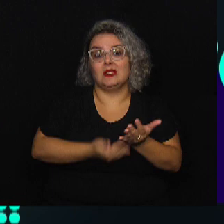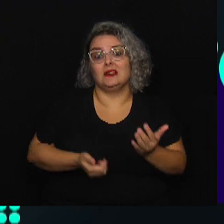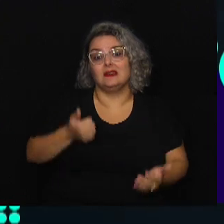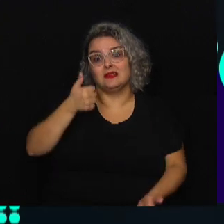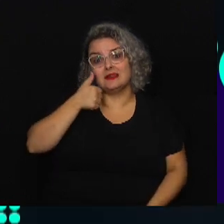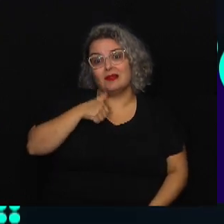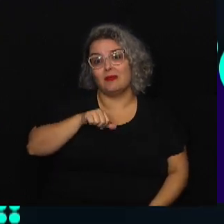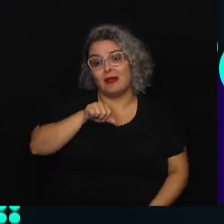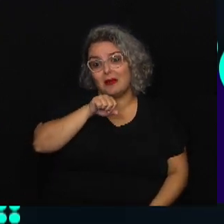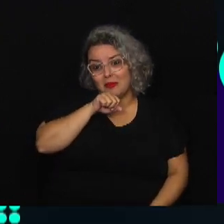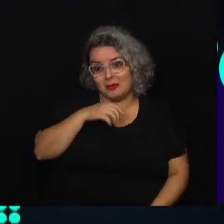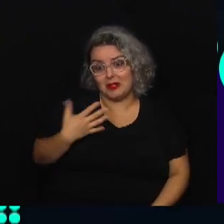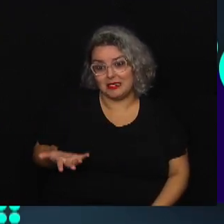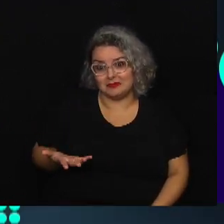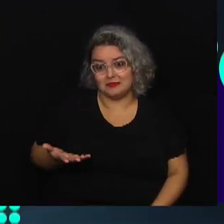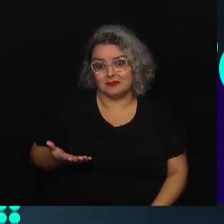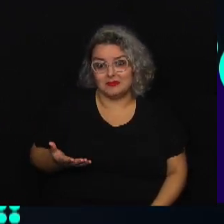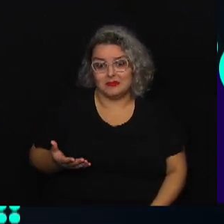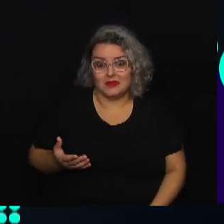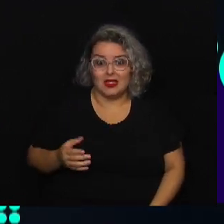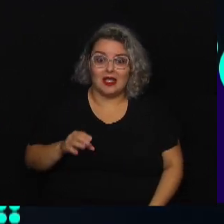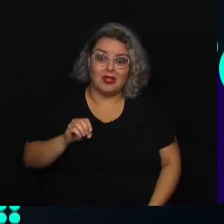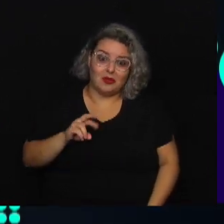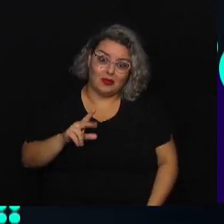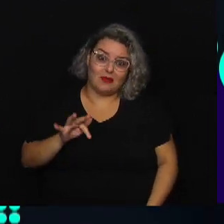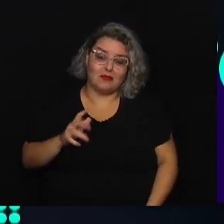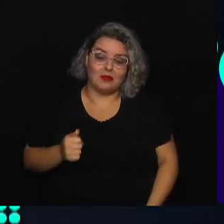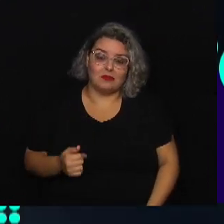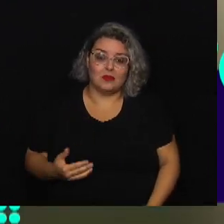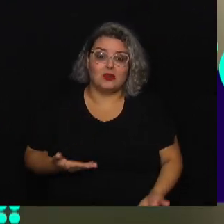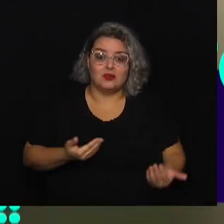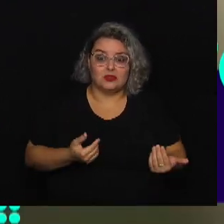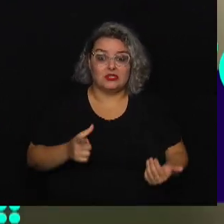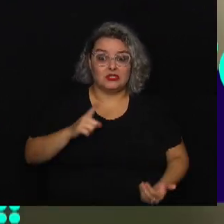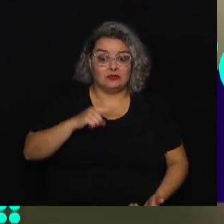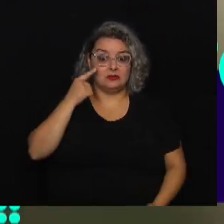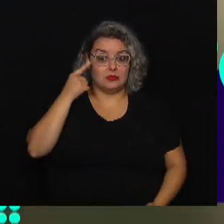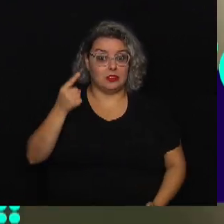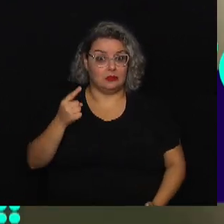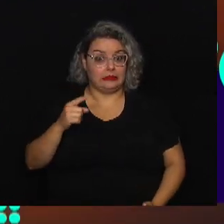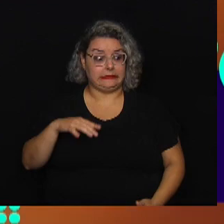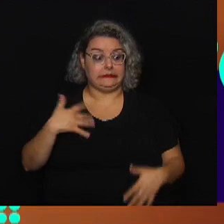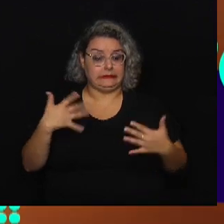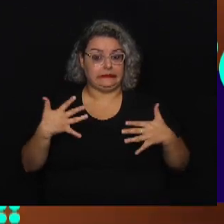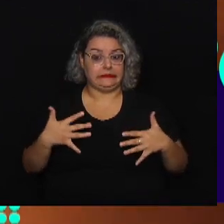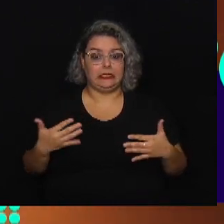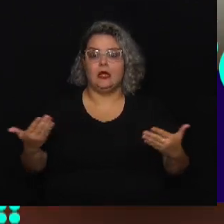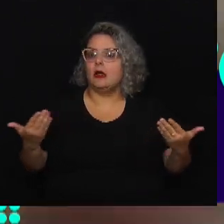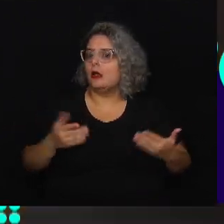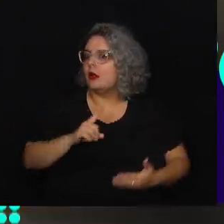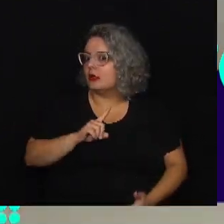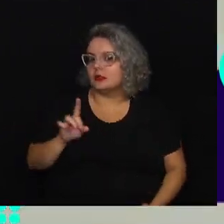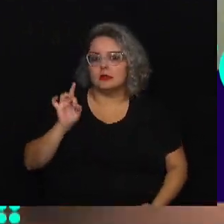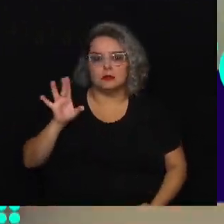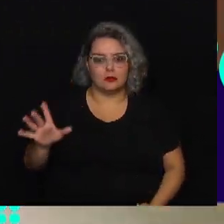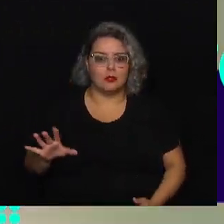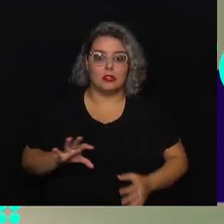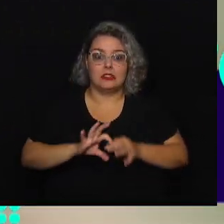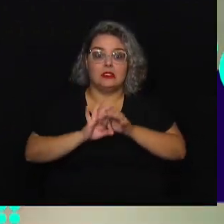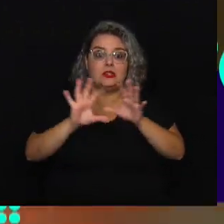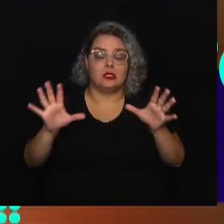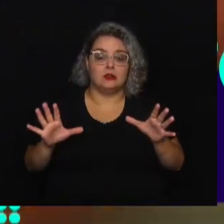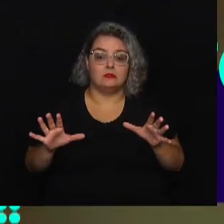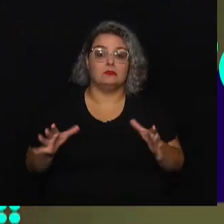fato também de ser órfão fez com que o jovem tivesse uma ideia ousada. Agora não bastava mais deixá-lo livre,